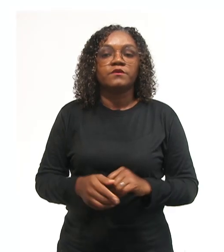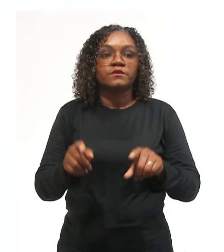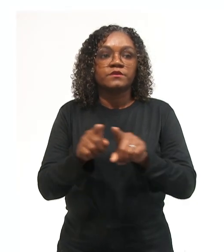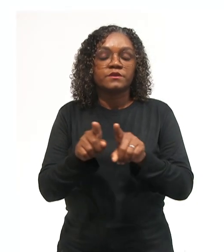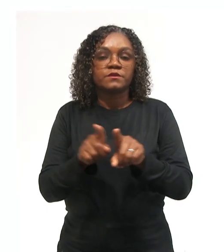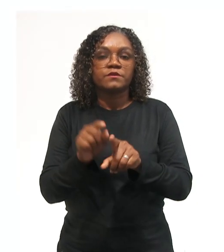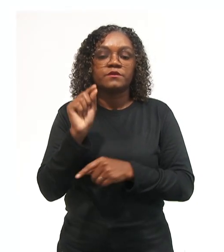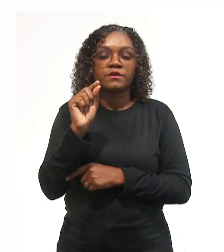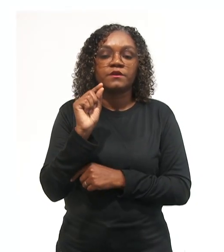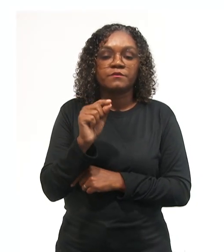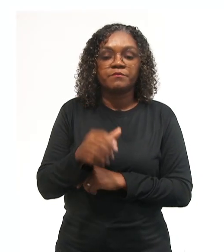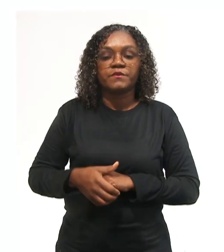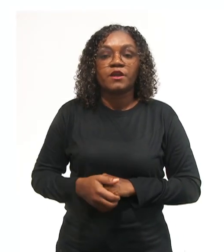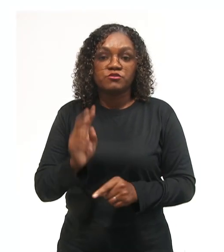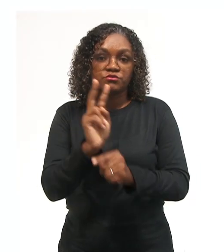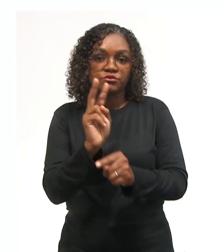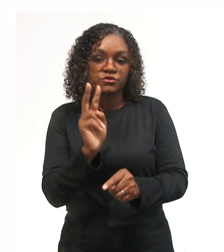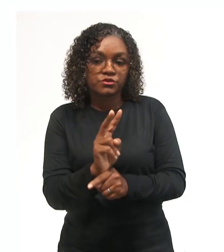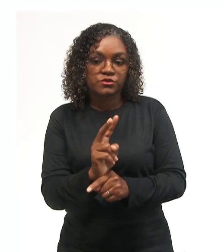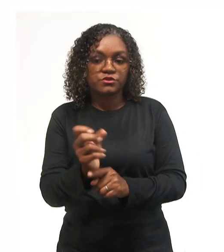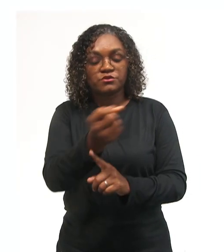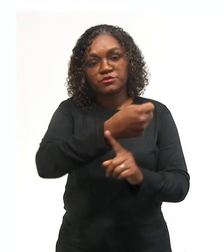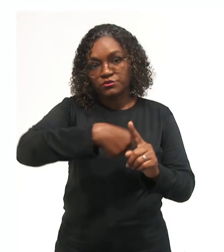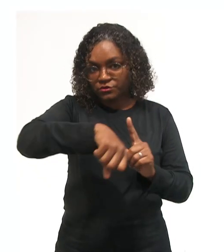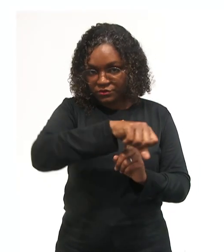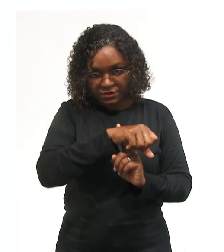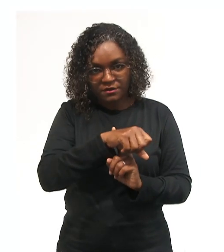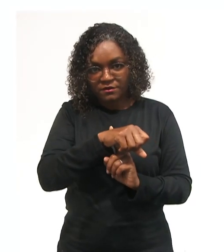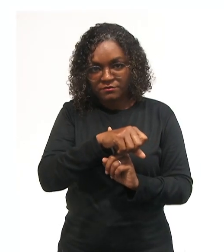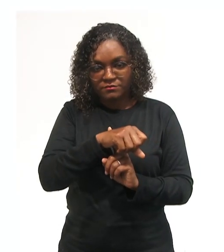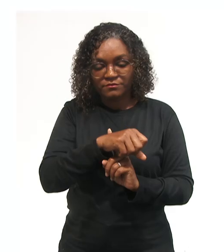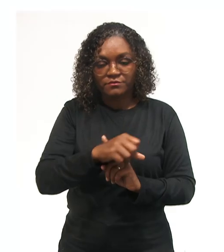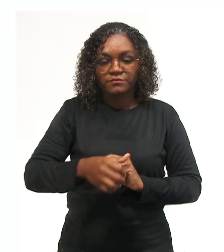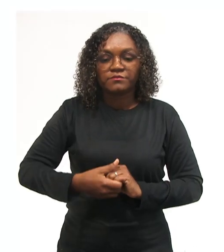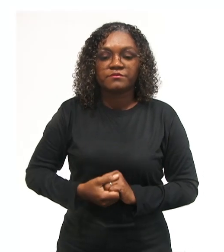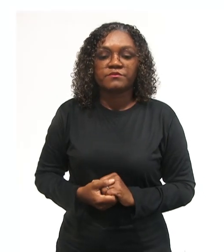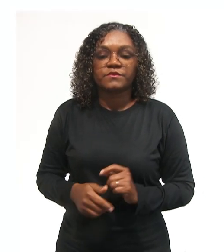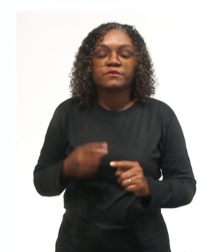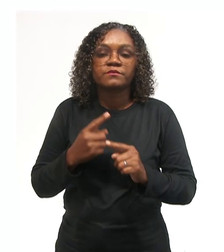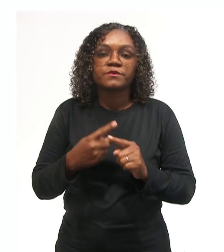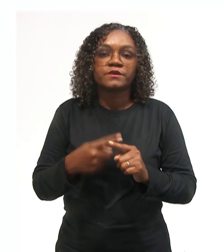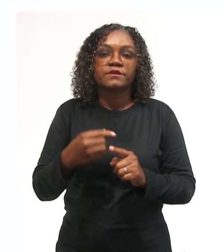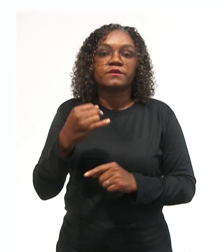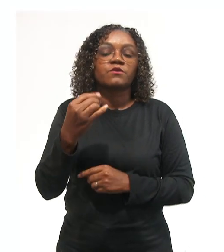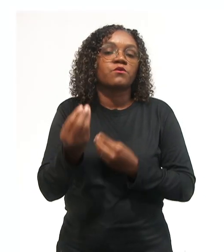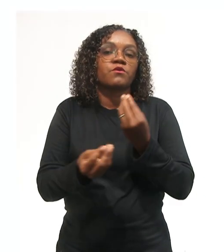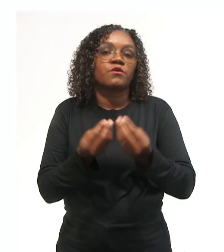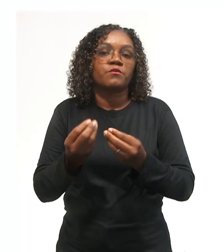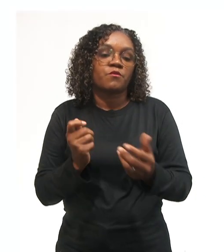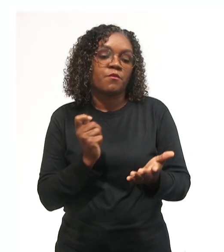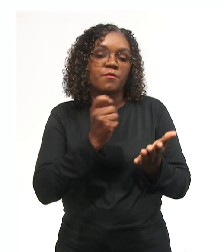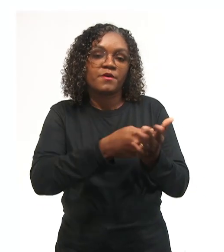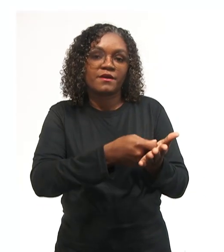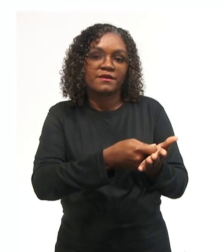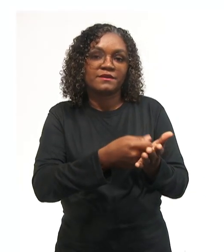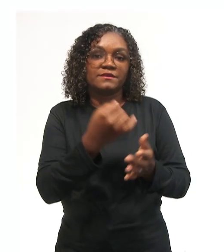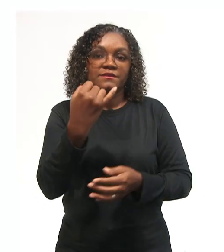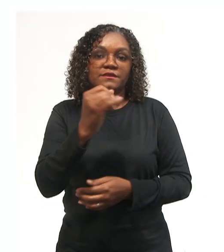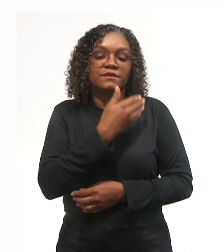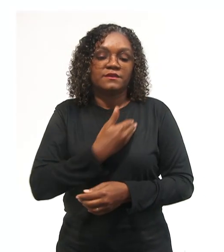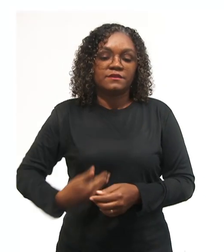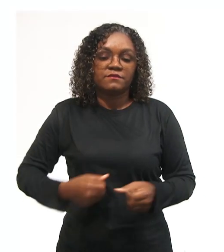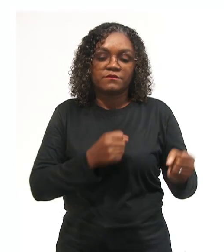Promover a justiça, né? Quem é que pagaria a justiça? Quanto nós pagaríamos a justiça? E se não tivesse o Estado,